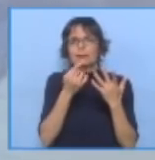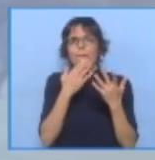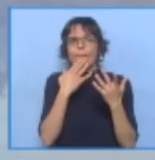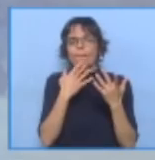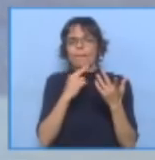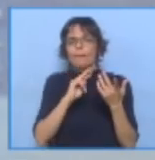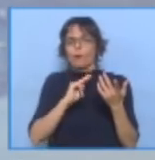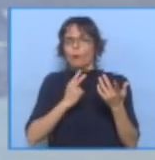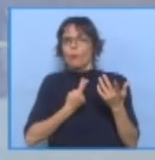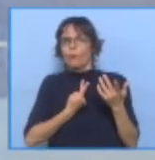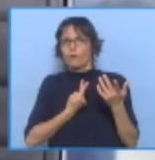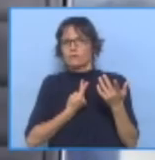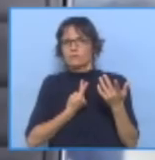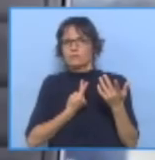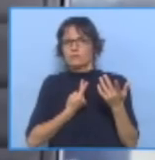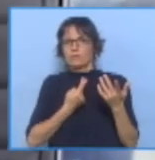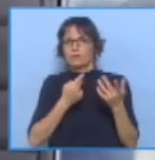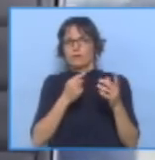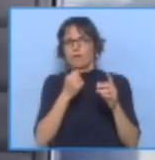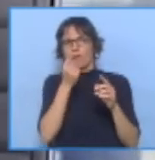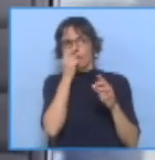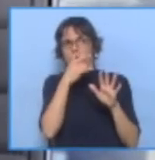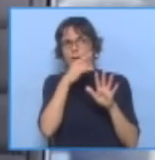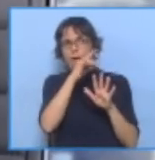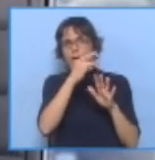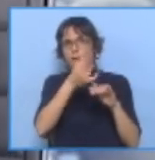conversão do sultão. Acha que São Francisco